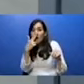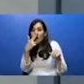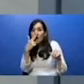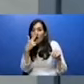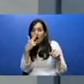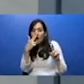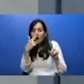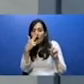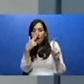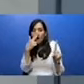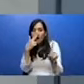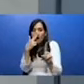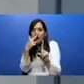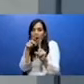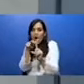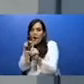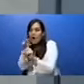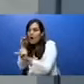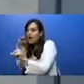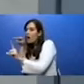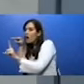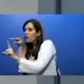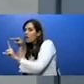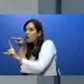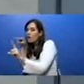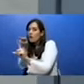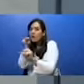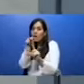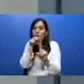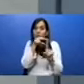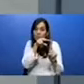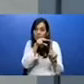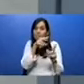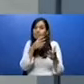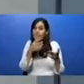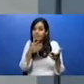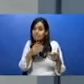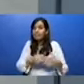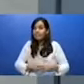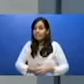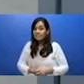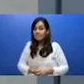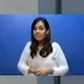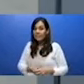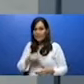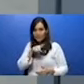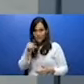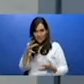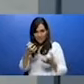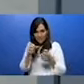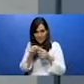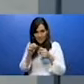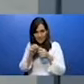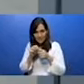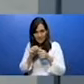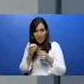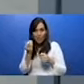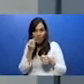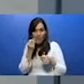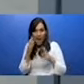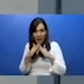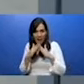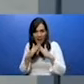acompanhar quem a observa, tá? Até eu falei para vocês na aula passada, se vocês quiserem fazer um testezinho em casa,